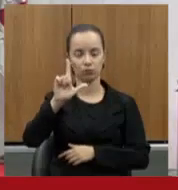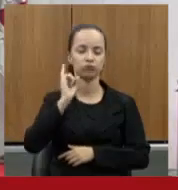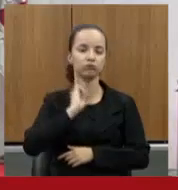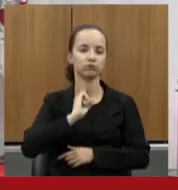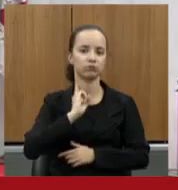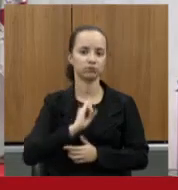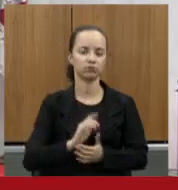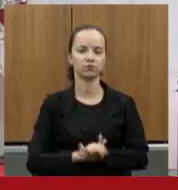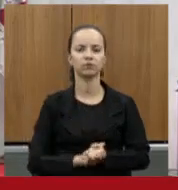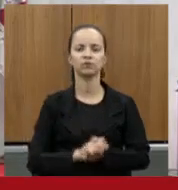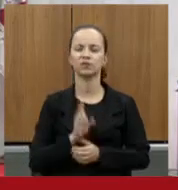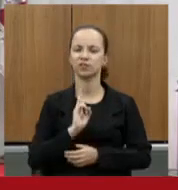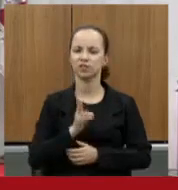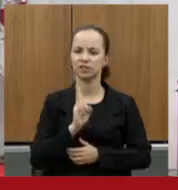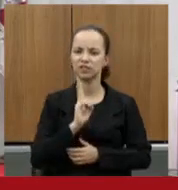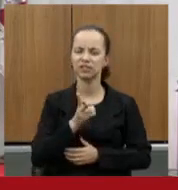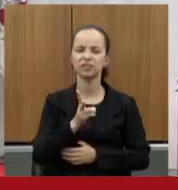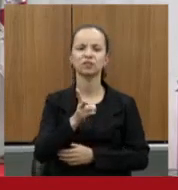Sempre,